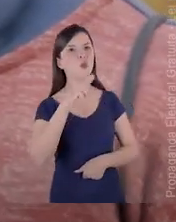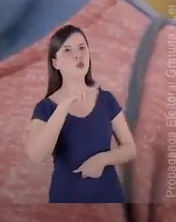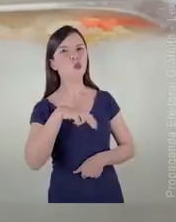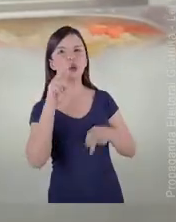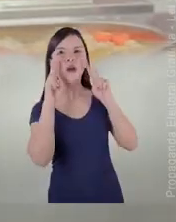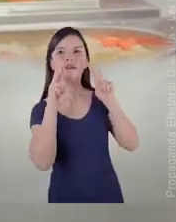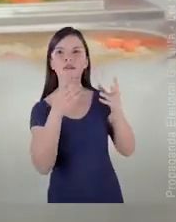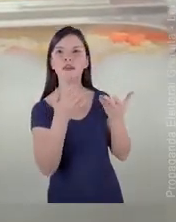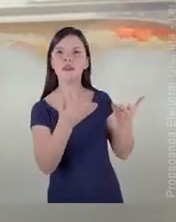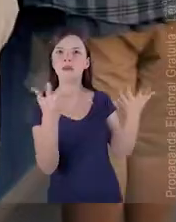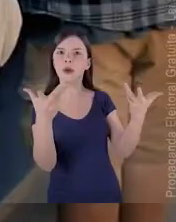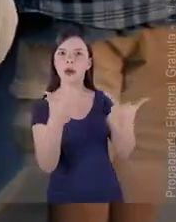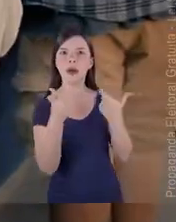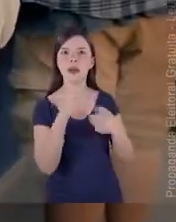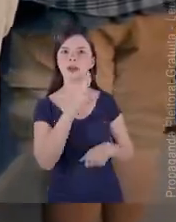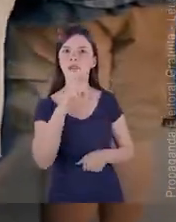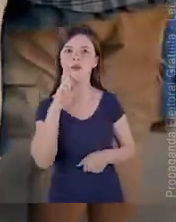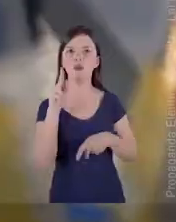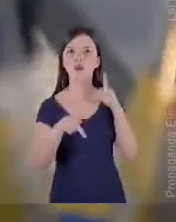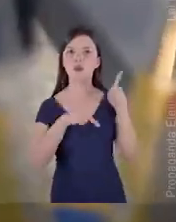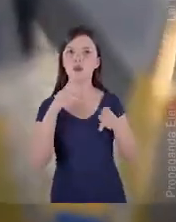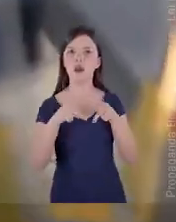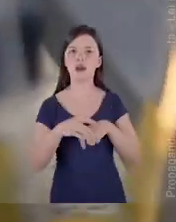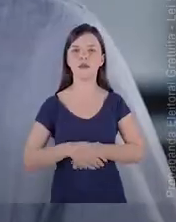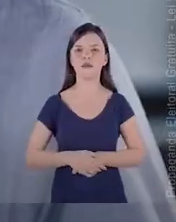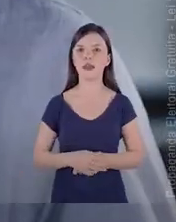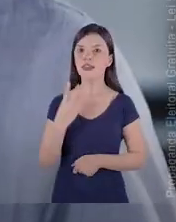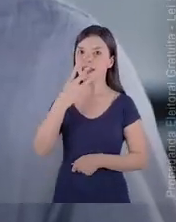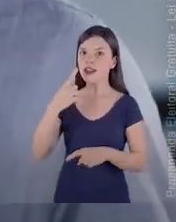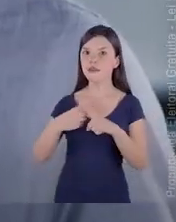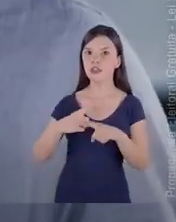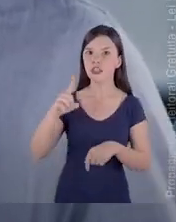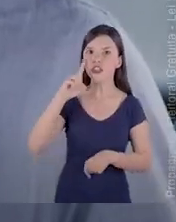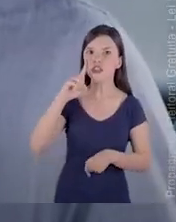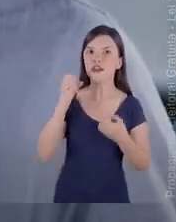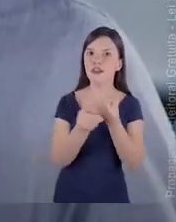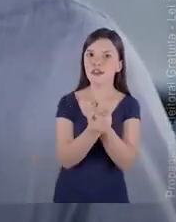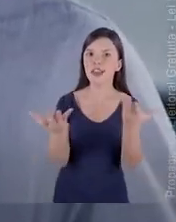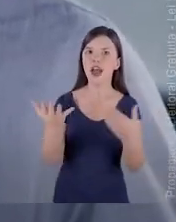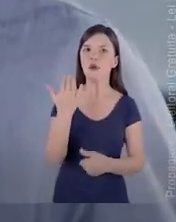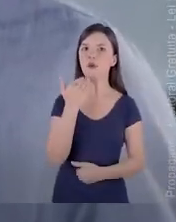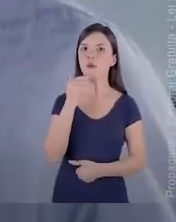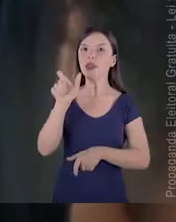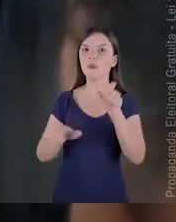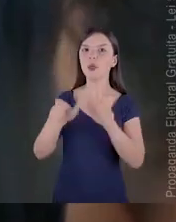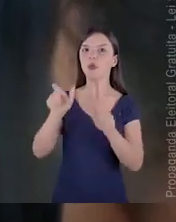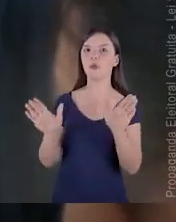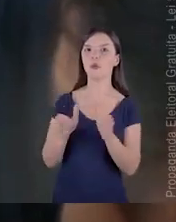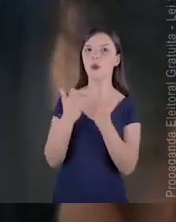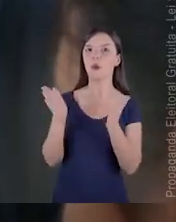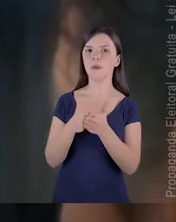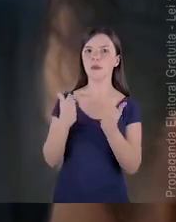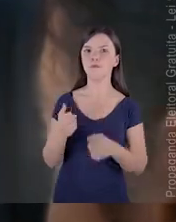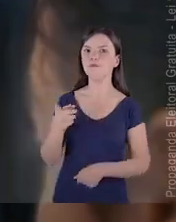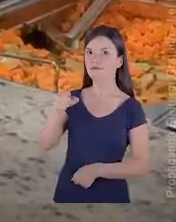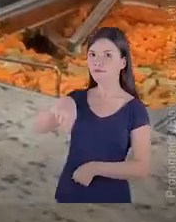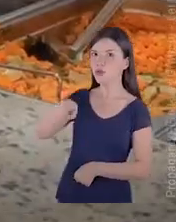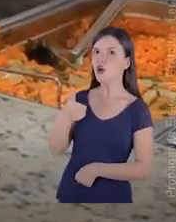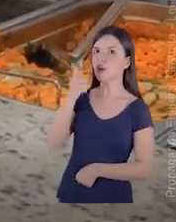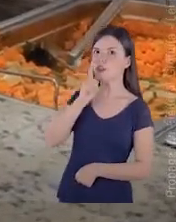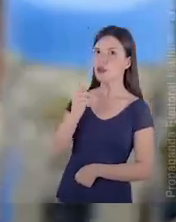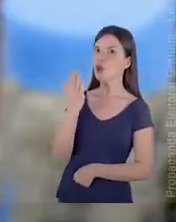tinha presenciado aqui foi esse trabalho maravilhoso do restaurante popular. 3 refeições por dia para quem não pode pagar. A gente consegue fazer